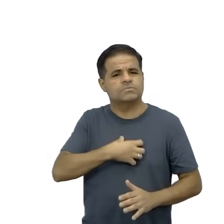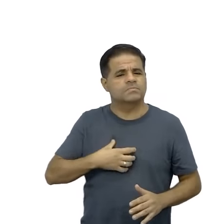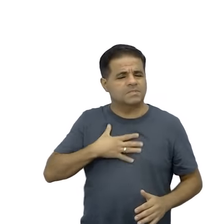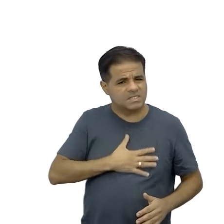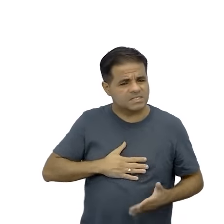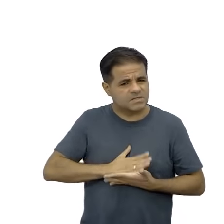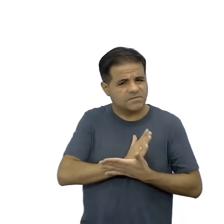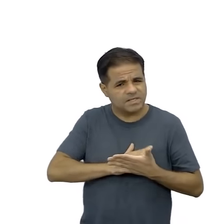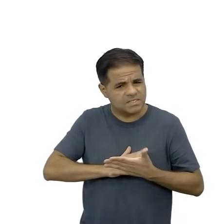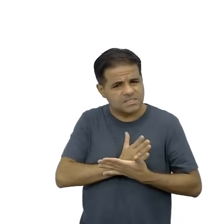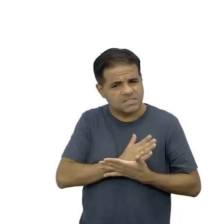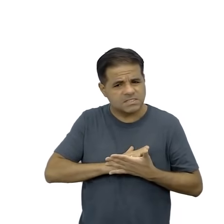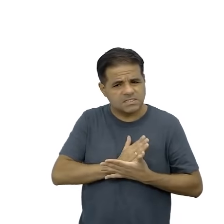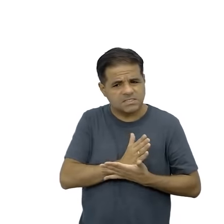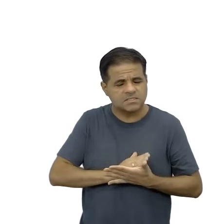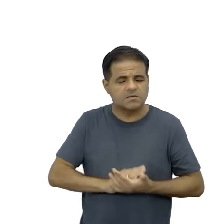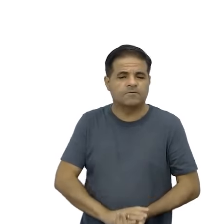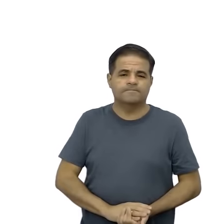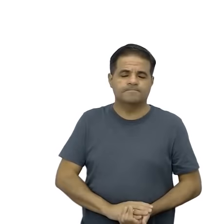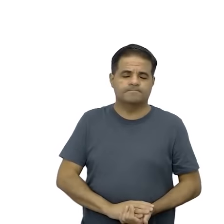Vou beber uma água.